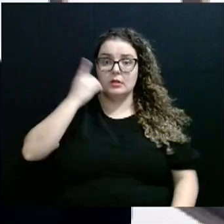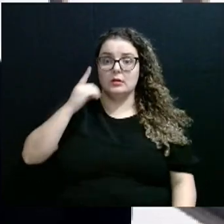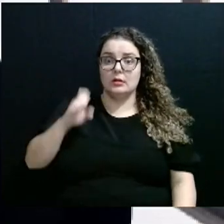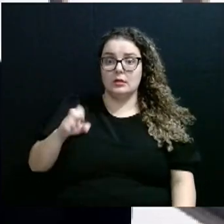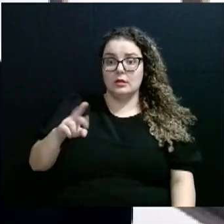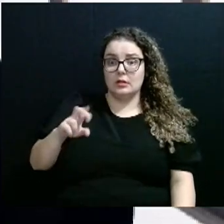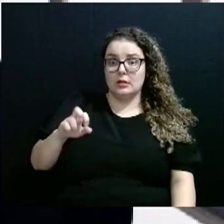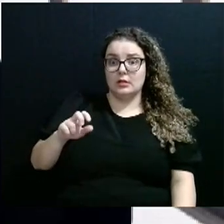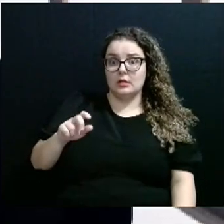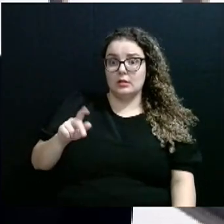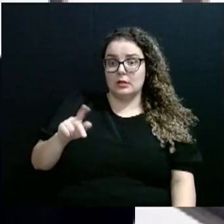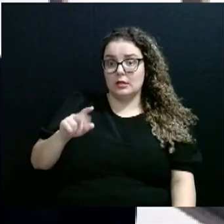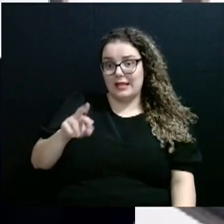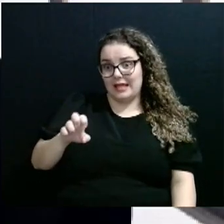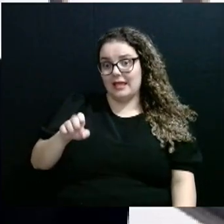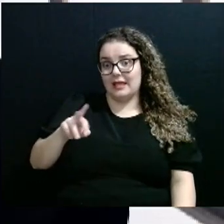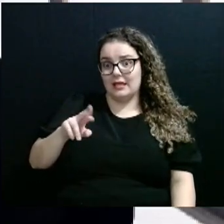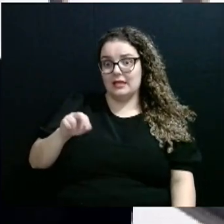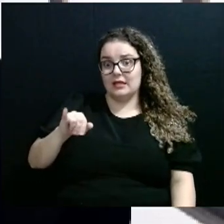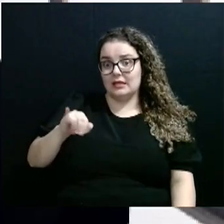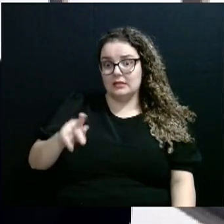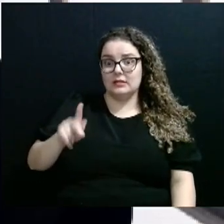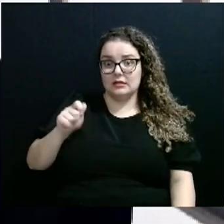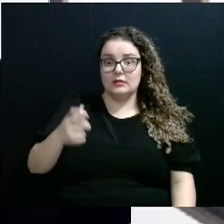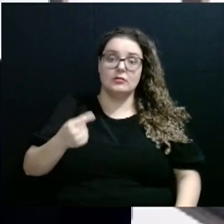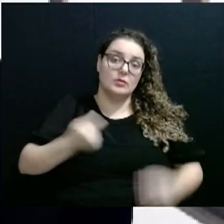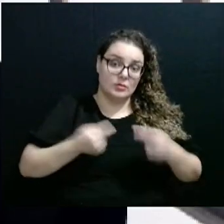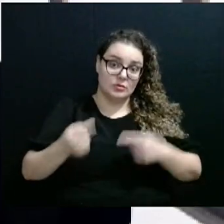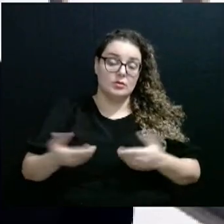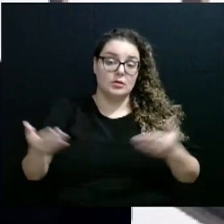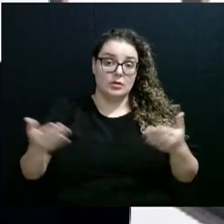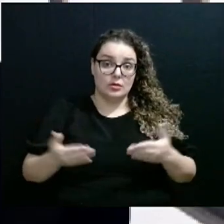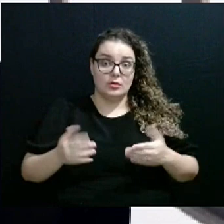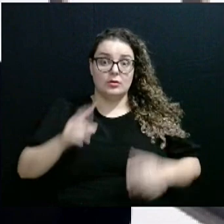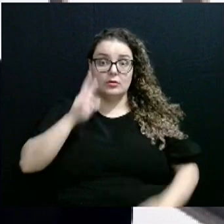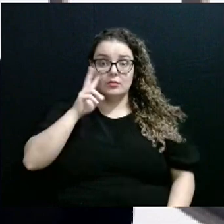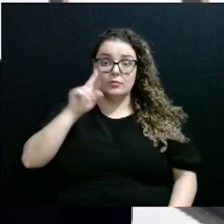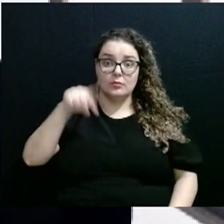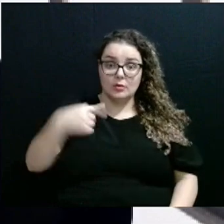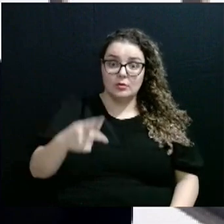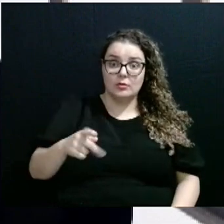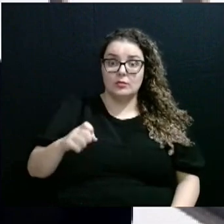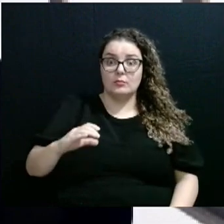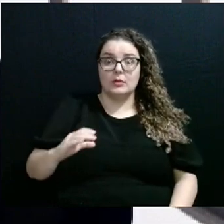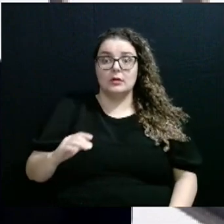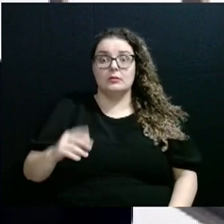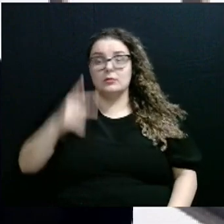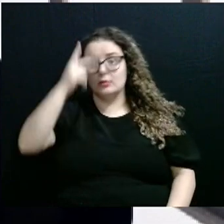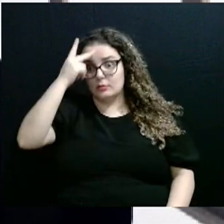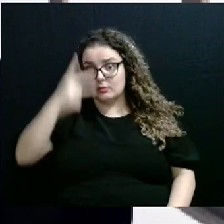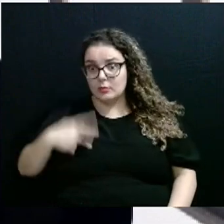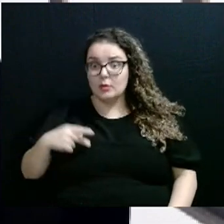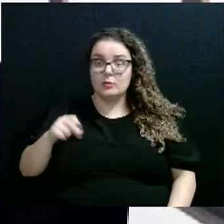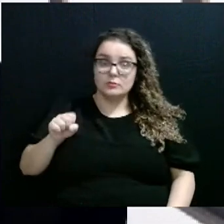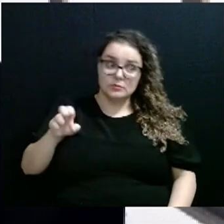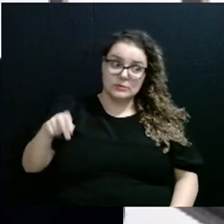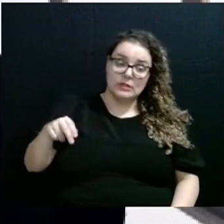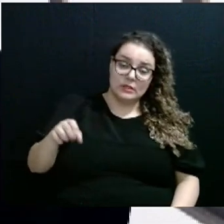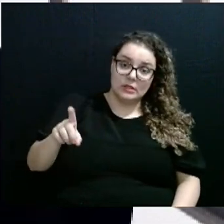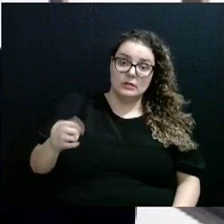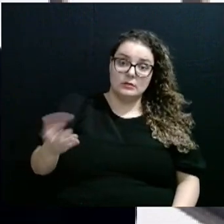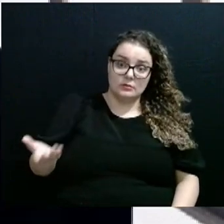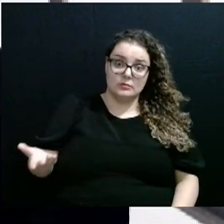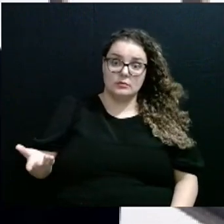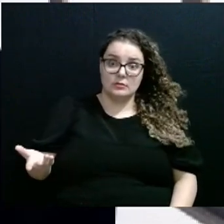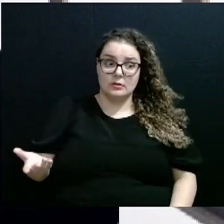muito discutido, né? E agora a gente vê uma outra PEC que é pelo Senado, né? Que inclusive ela é um pouco